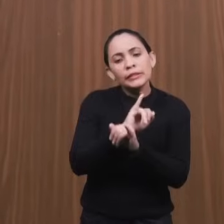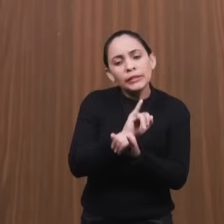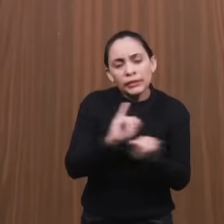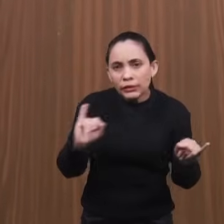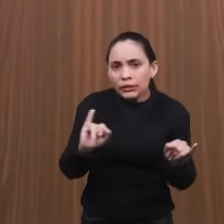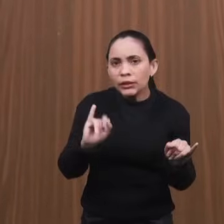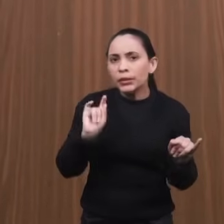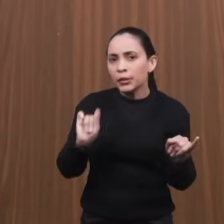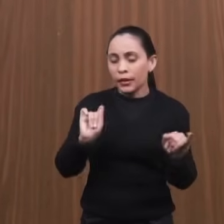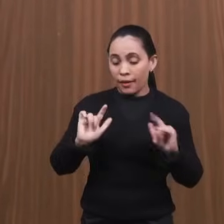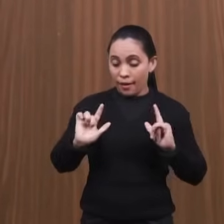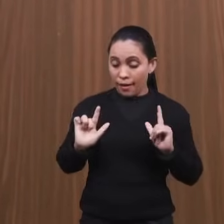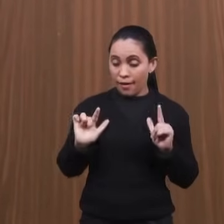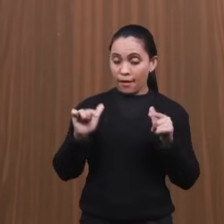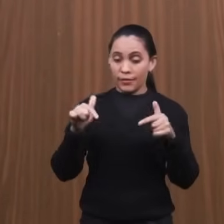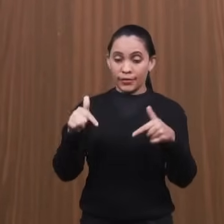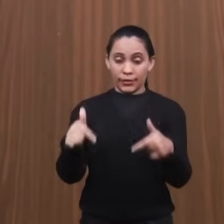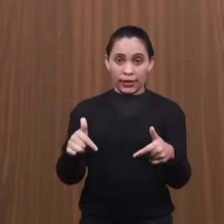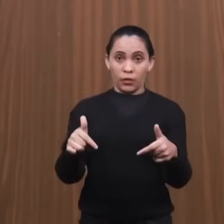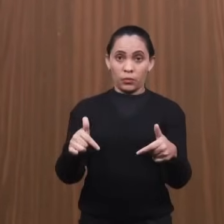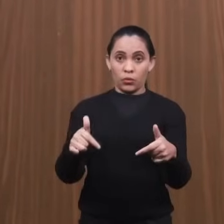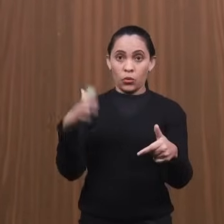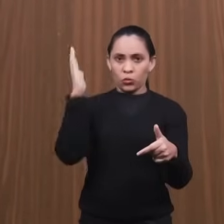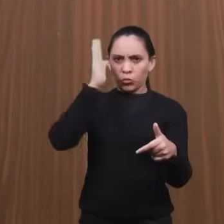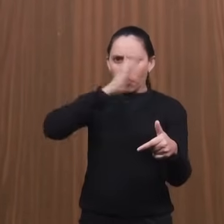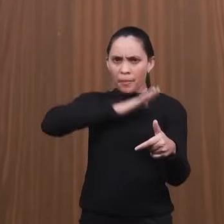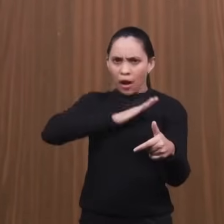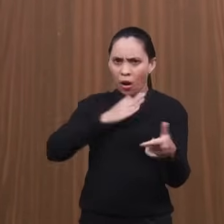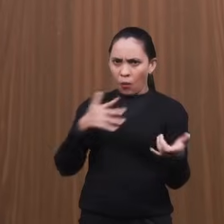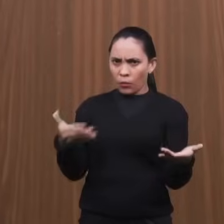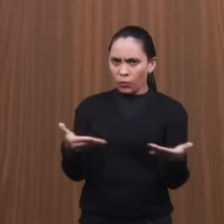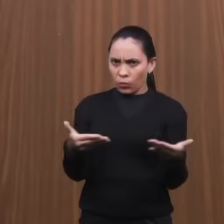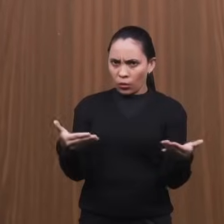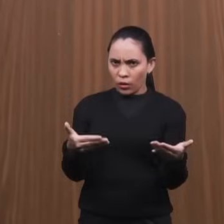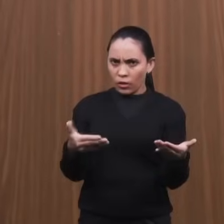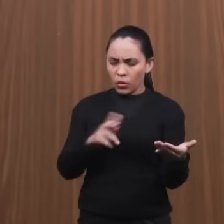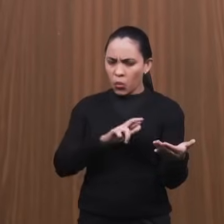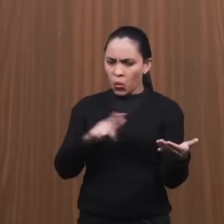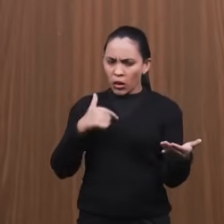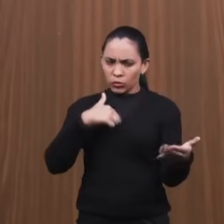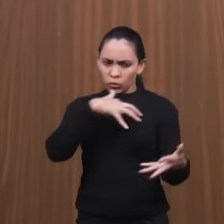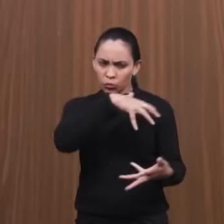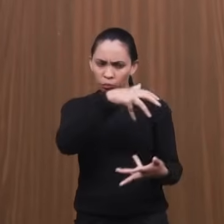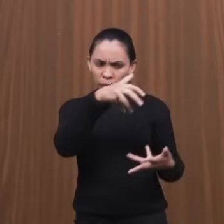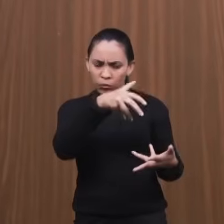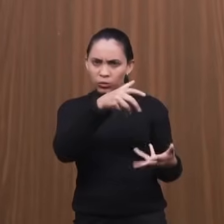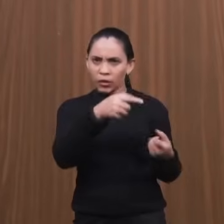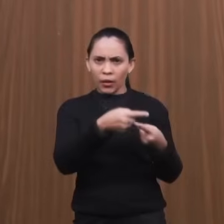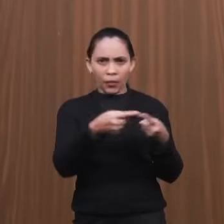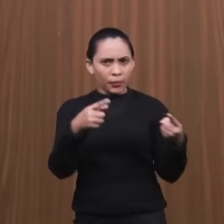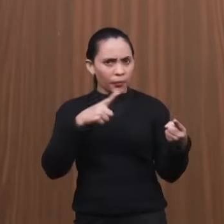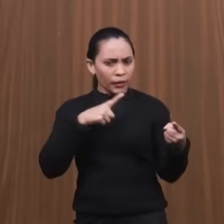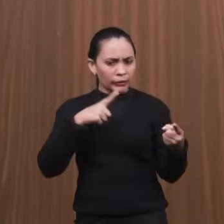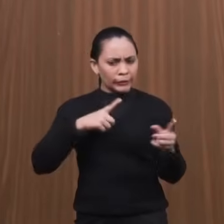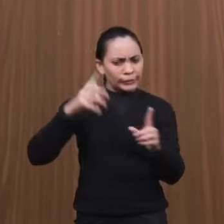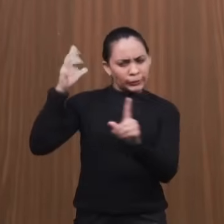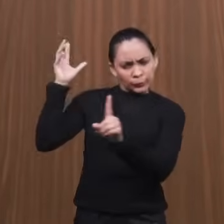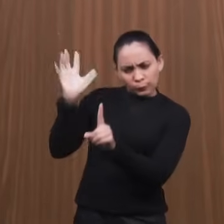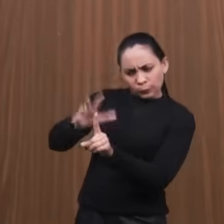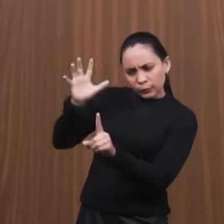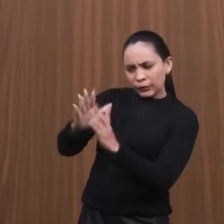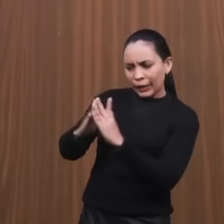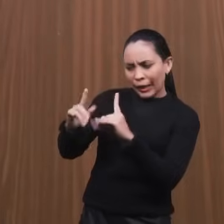é porque a ação do mal nesta hora não é apenas no mundo, mas tentando entrar na igreja que é corpo